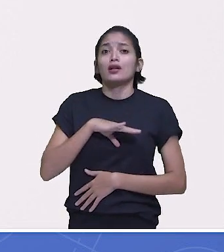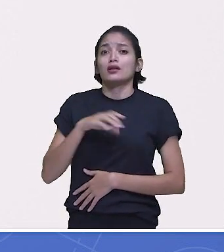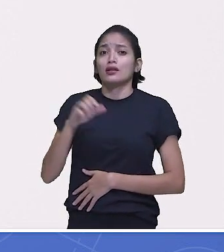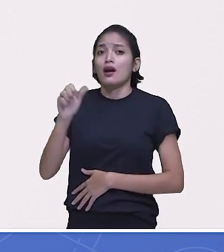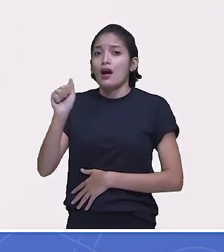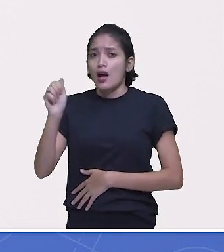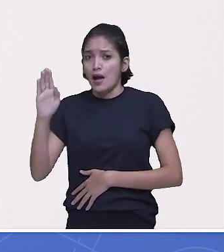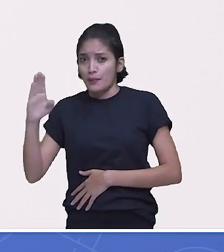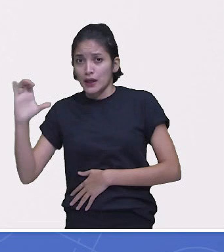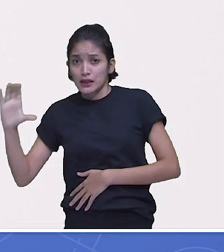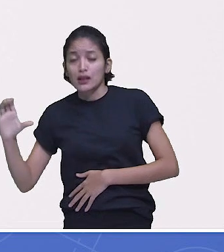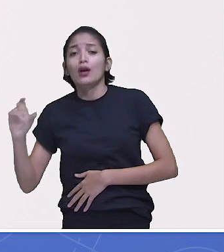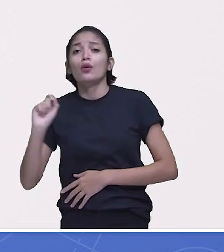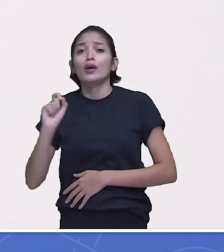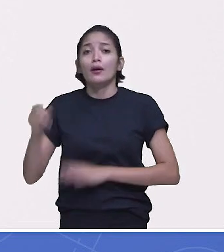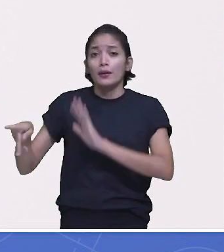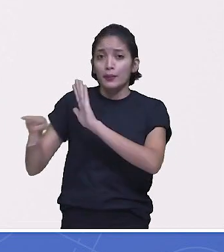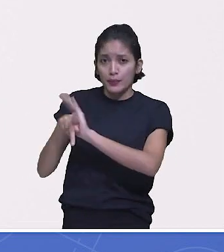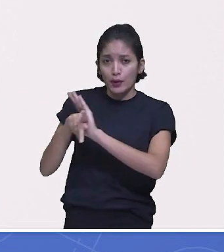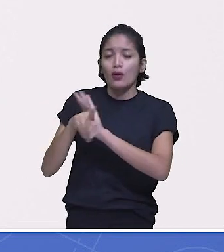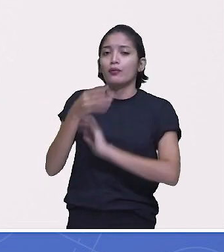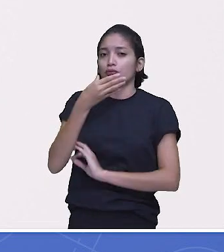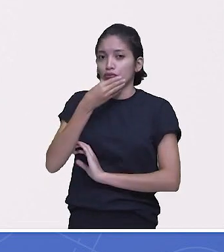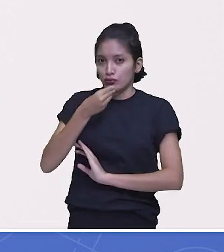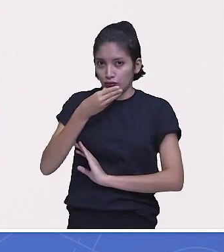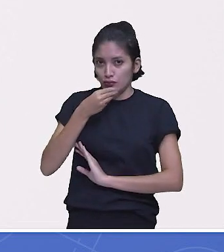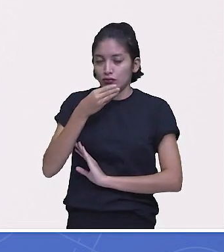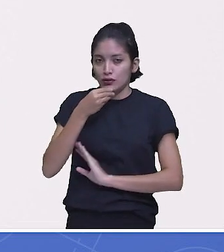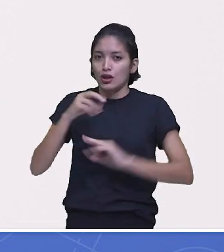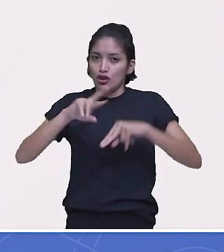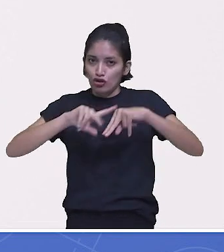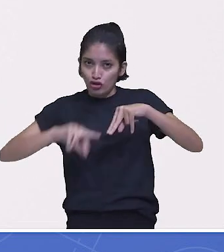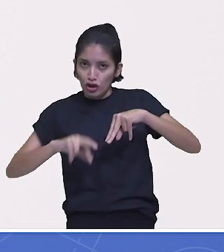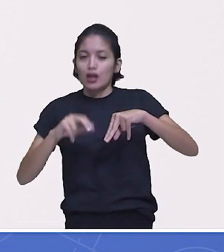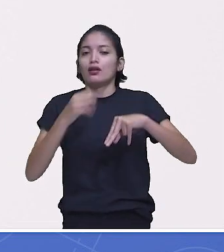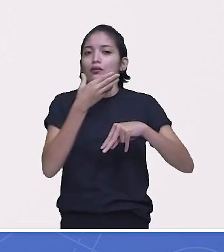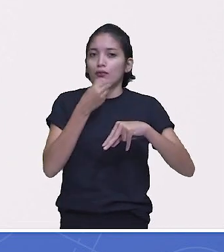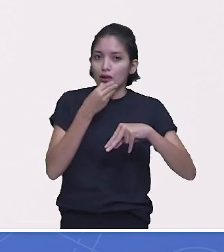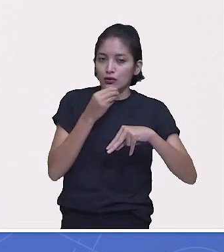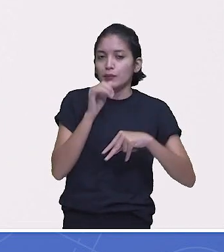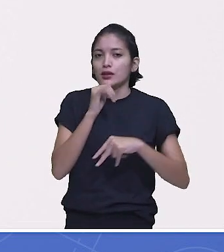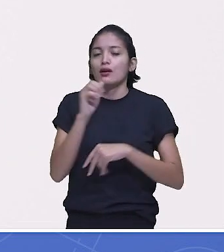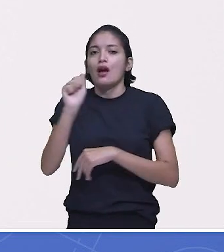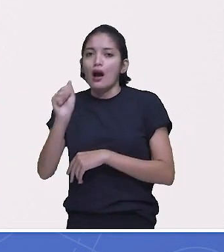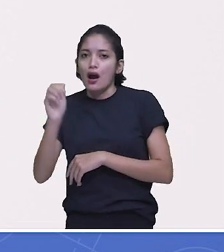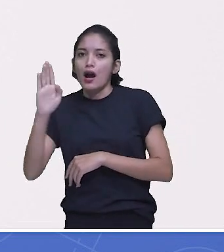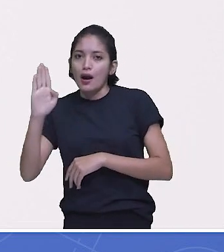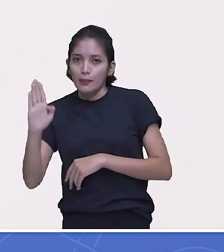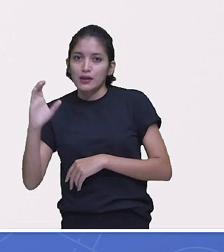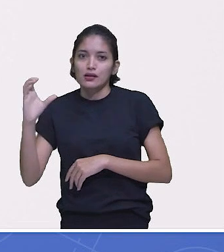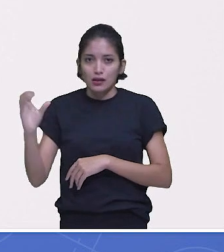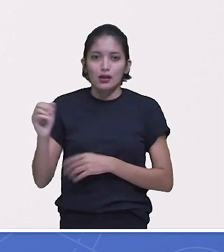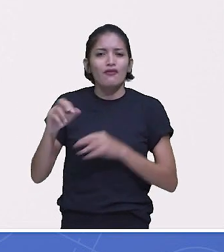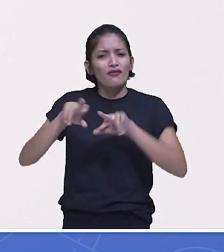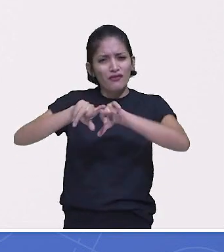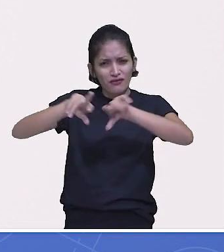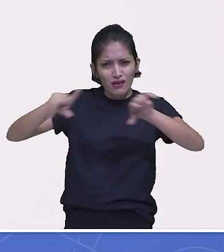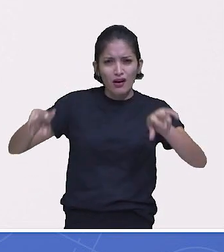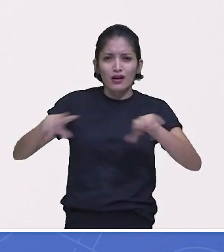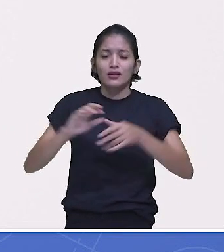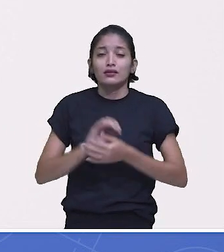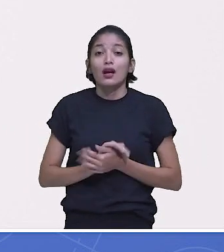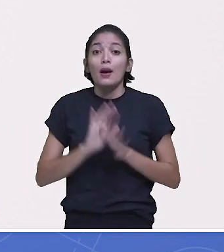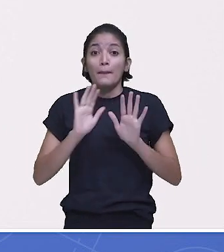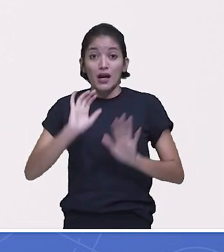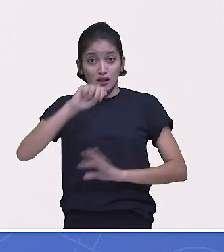letras pertencem ao gênero masculino, né? O A, o B, o C, o L, o J, o V. Na língua